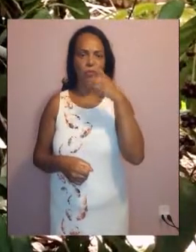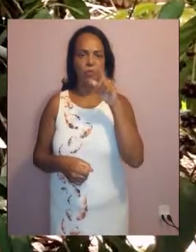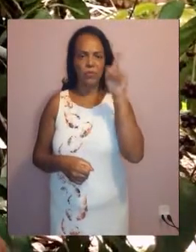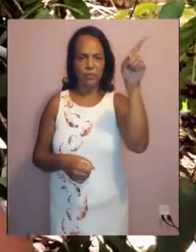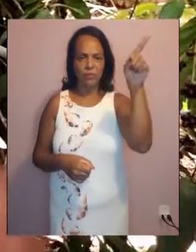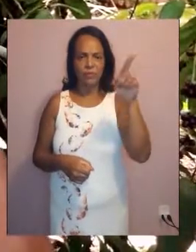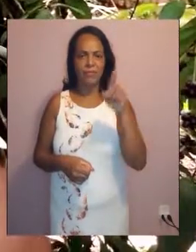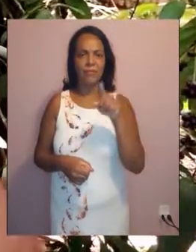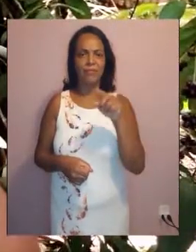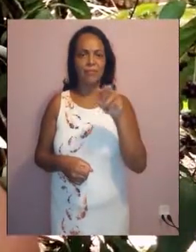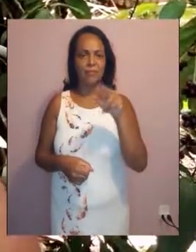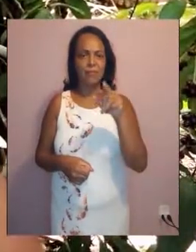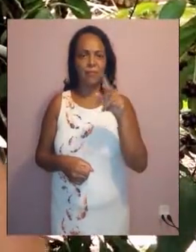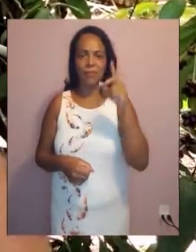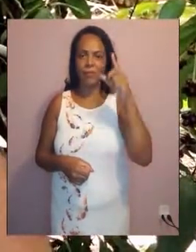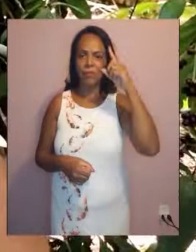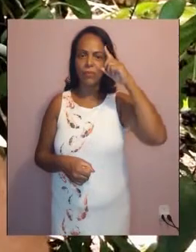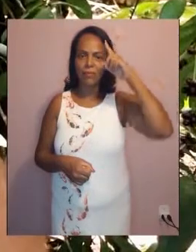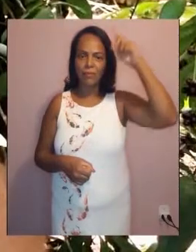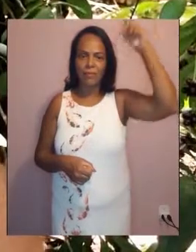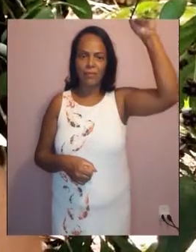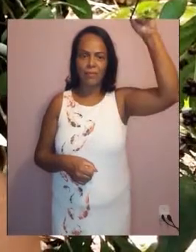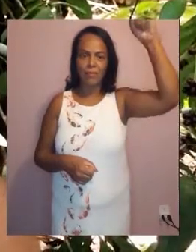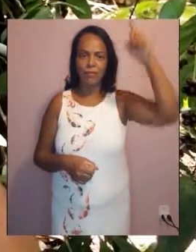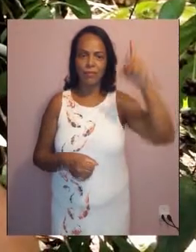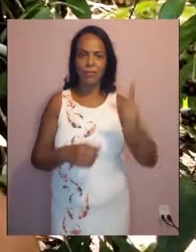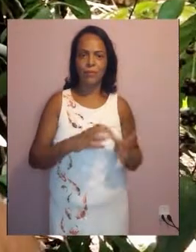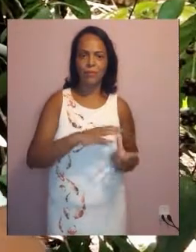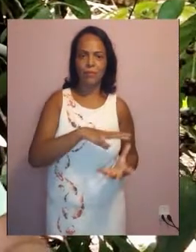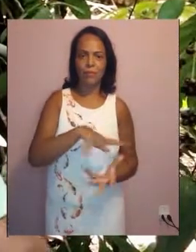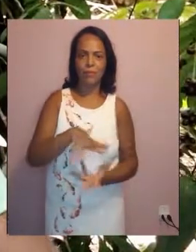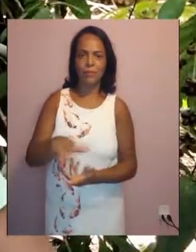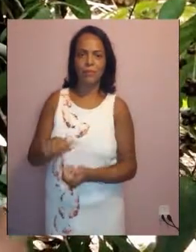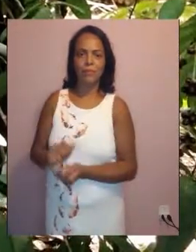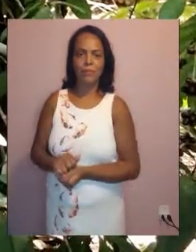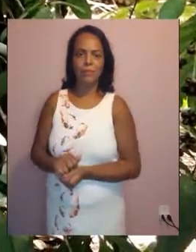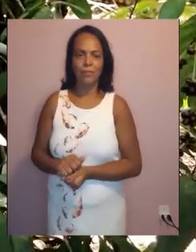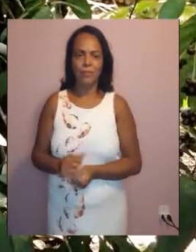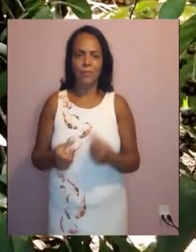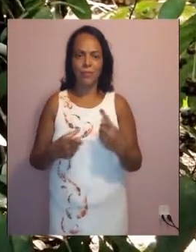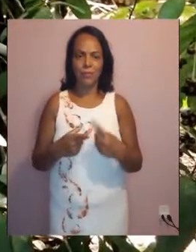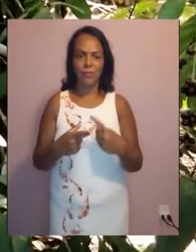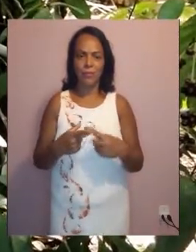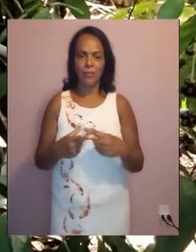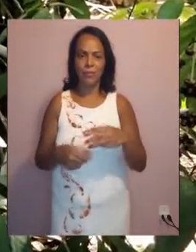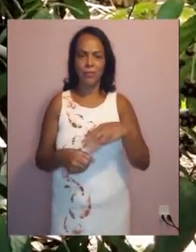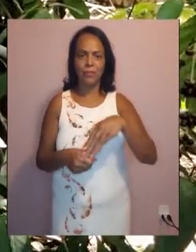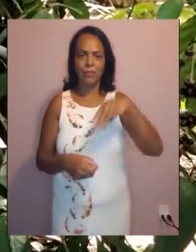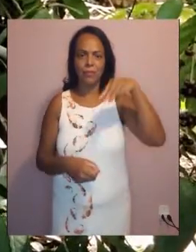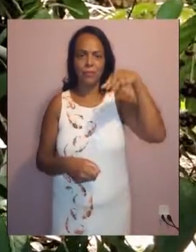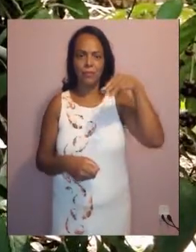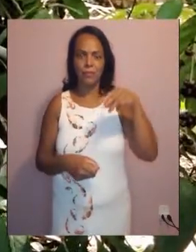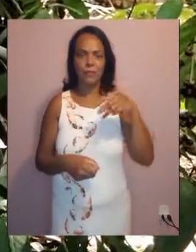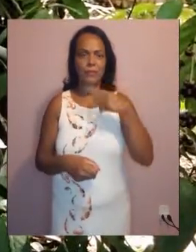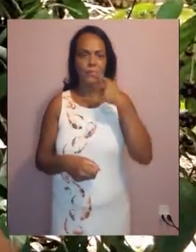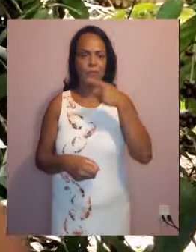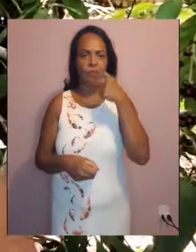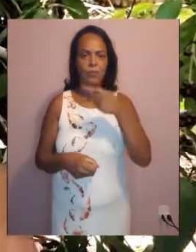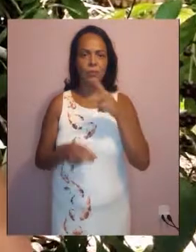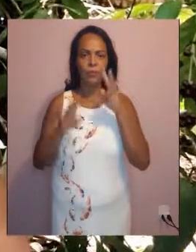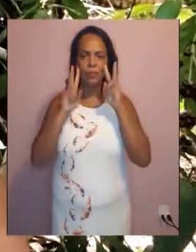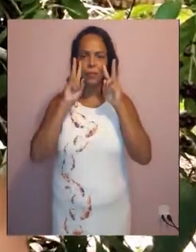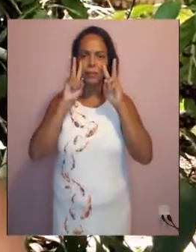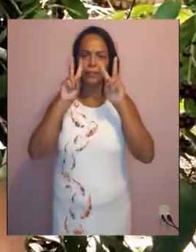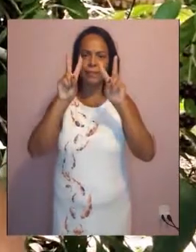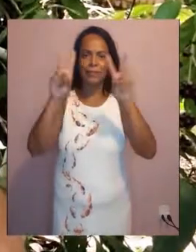disse que a visão dele se projetava na face daquela mulher. Ele disse que